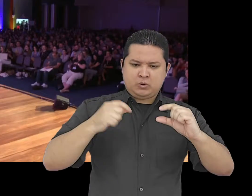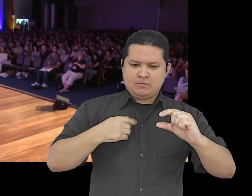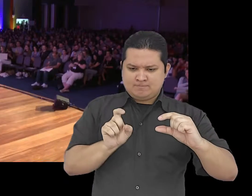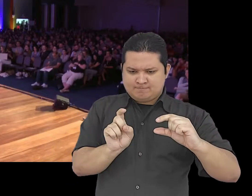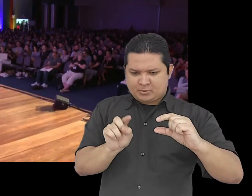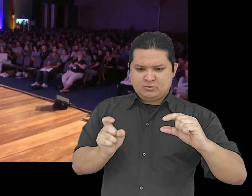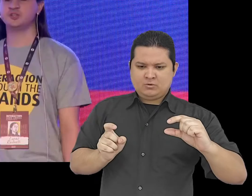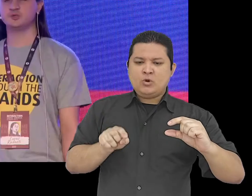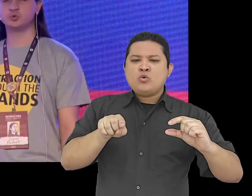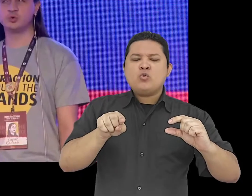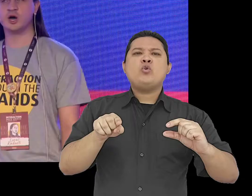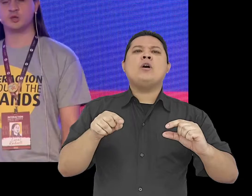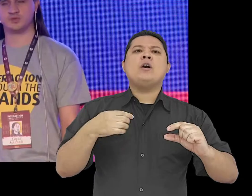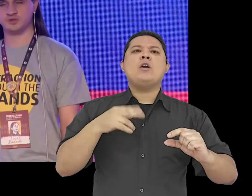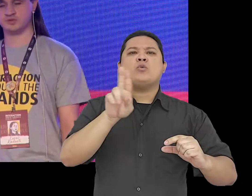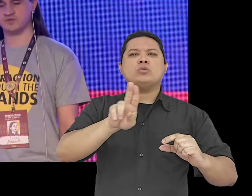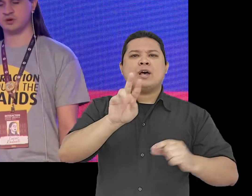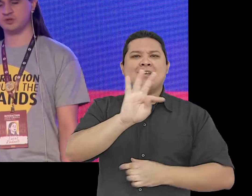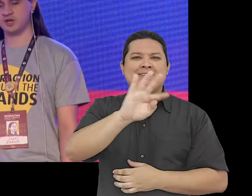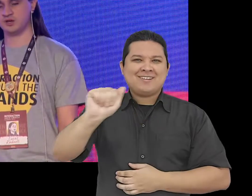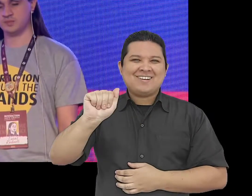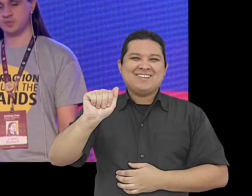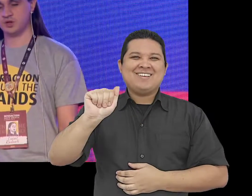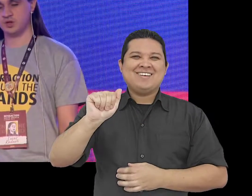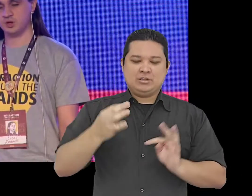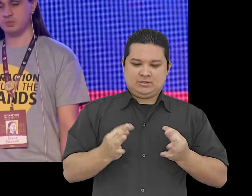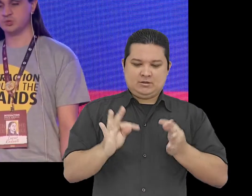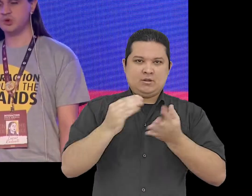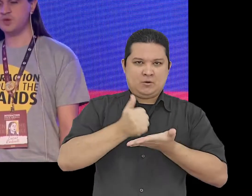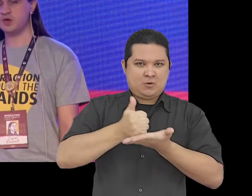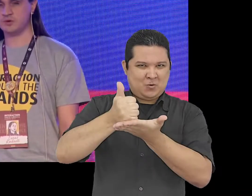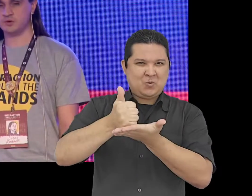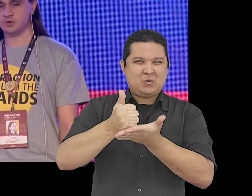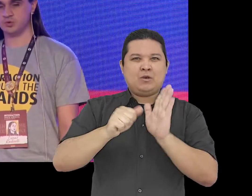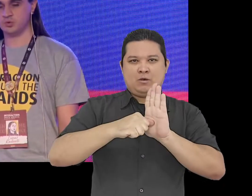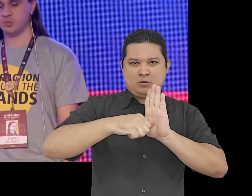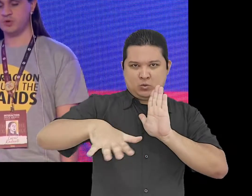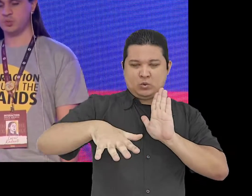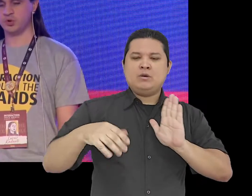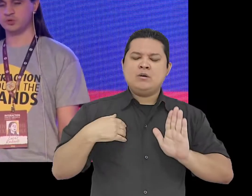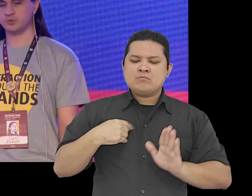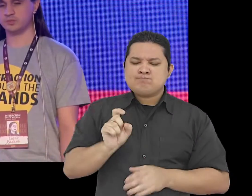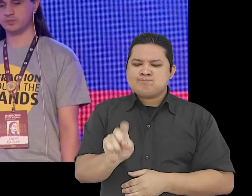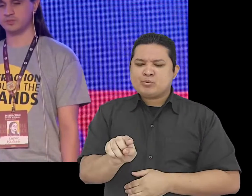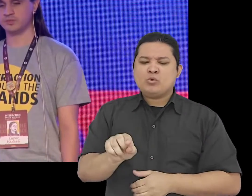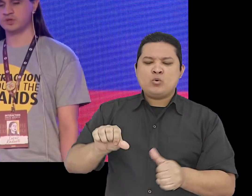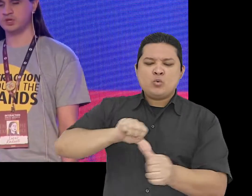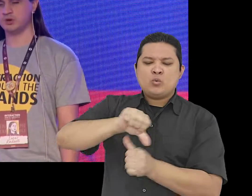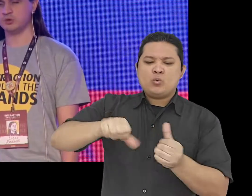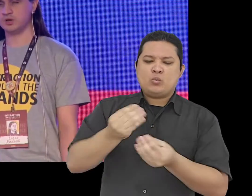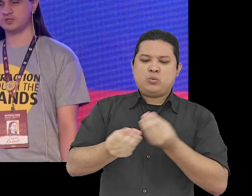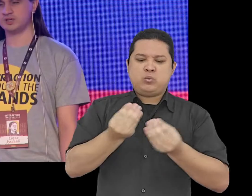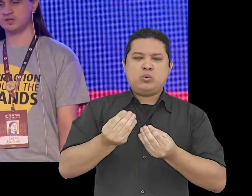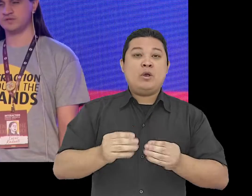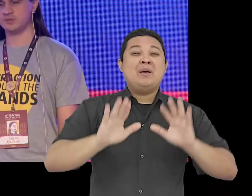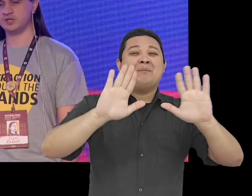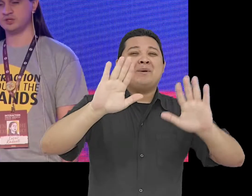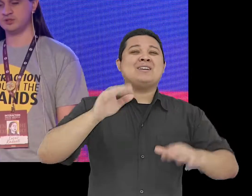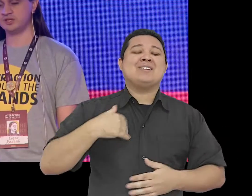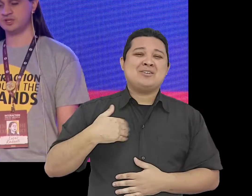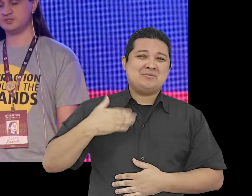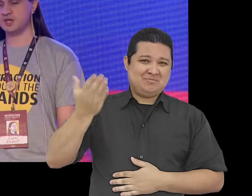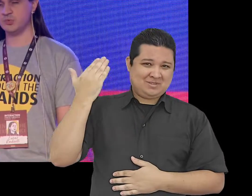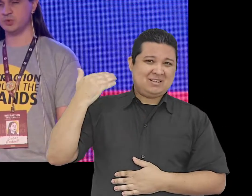nesse problema, você digita isso no Google, garanto para você vai encontrar. Mas o primeiro ponto, que eu, de certa